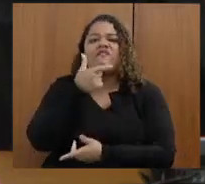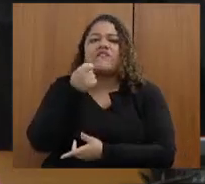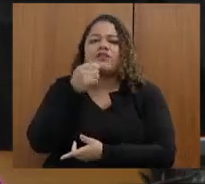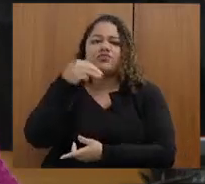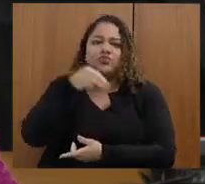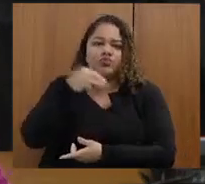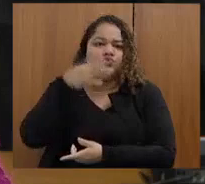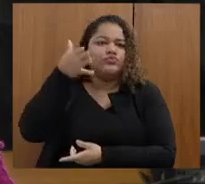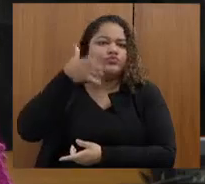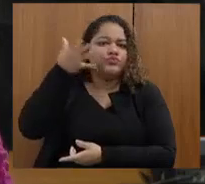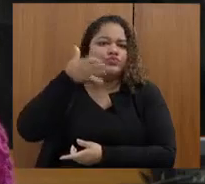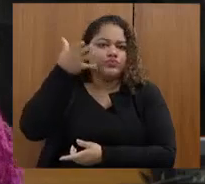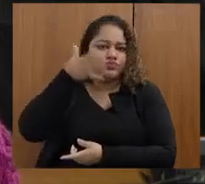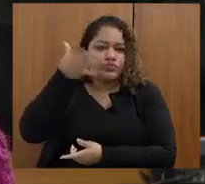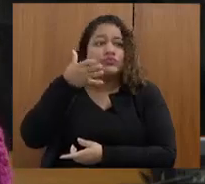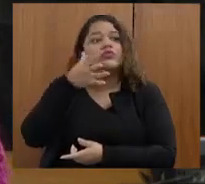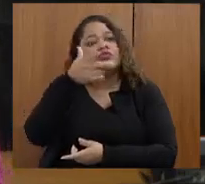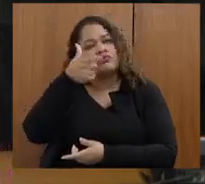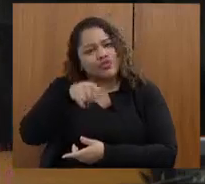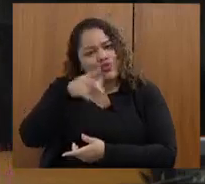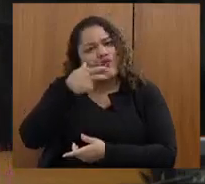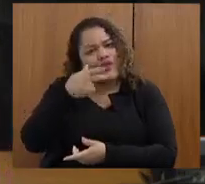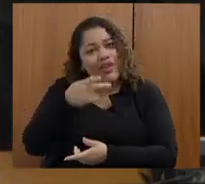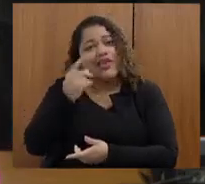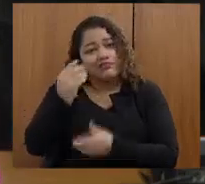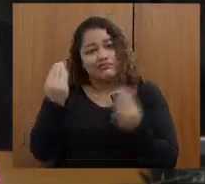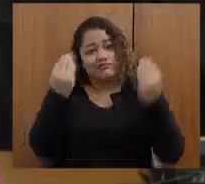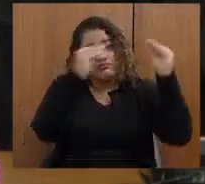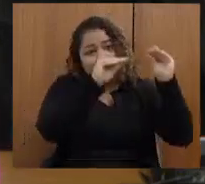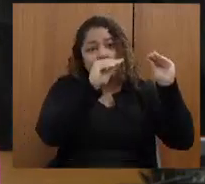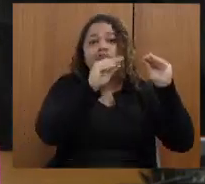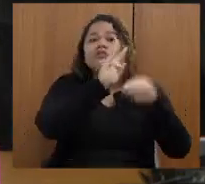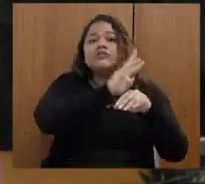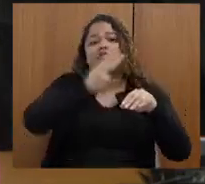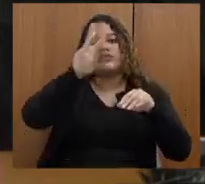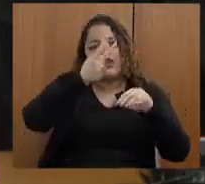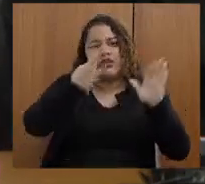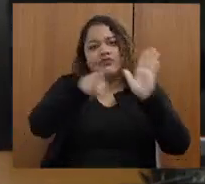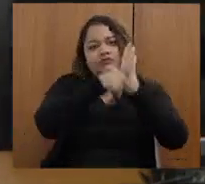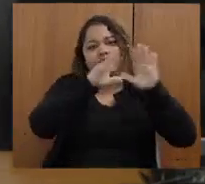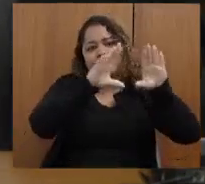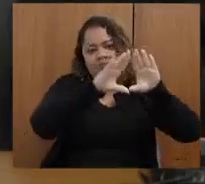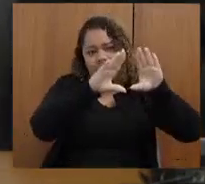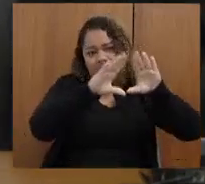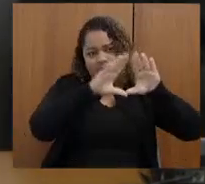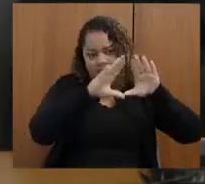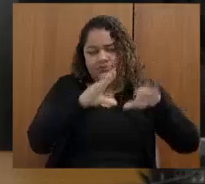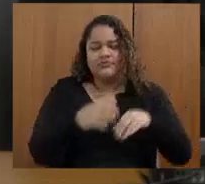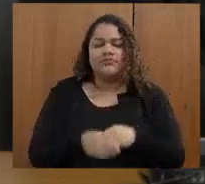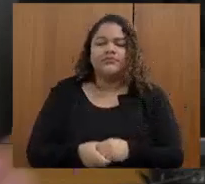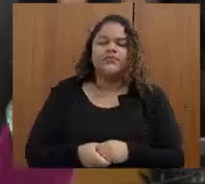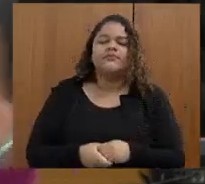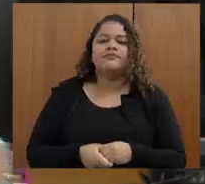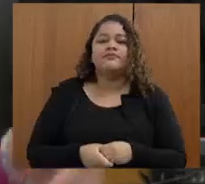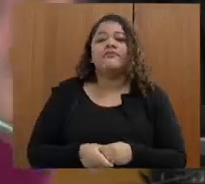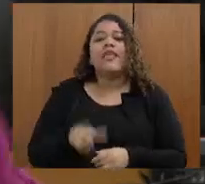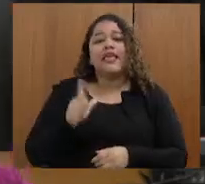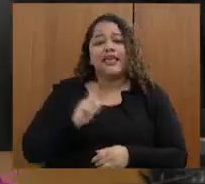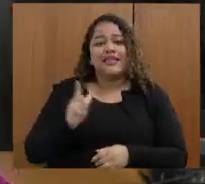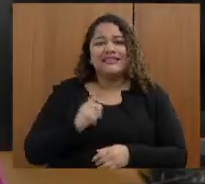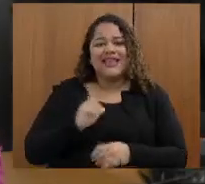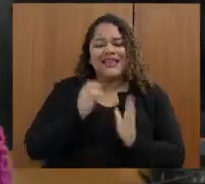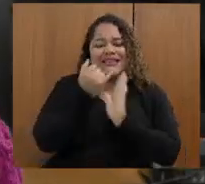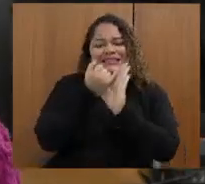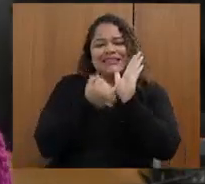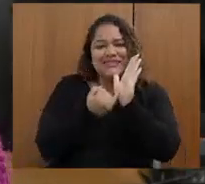que repito ficará disponível no site da Assembleia Legislativa nós temos aí uma ordem de inscrição que é feita